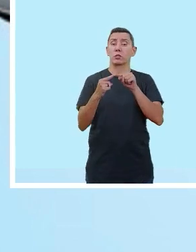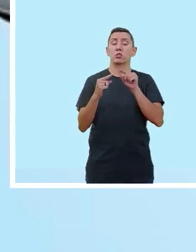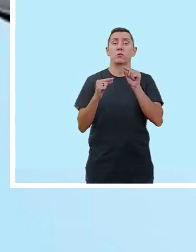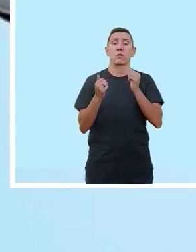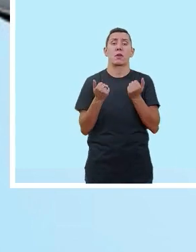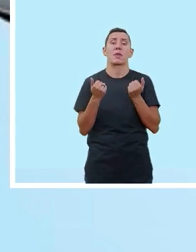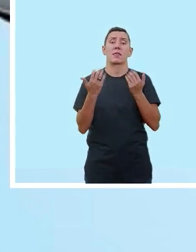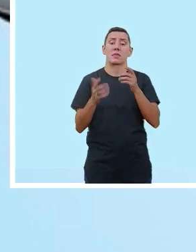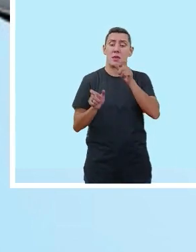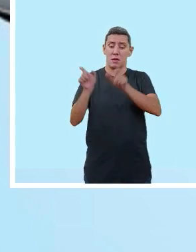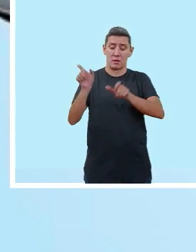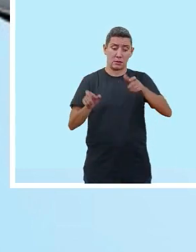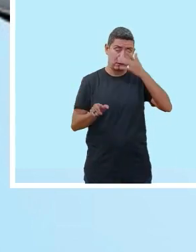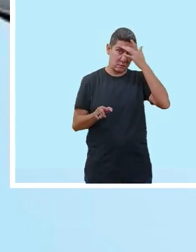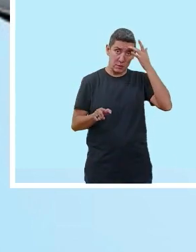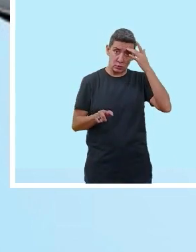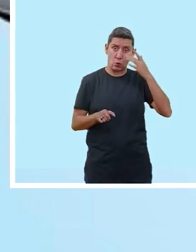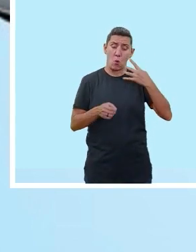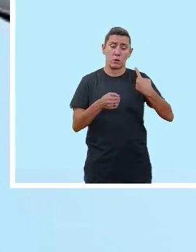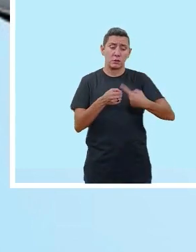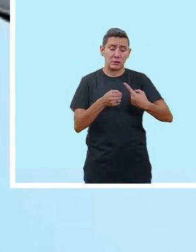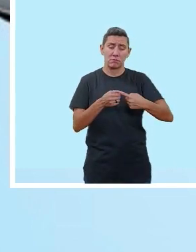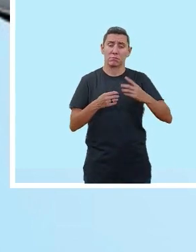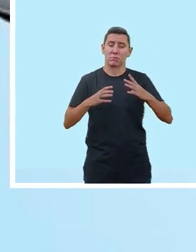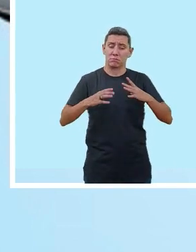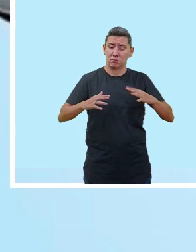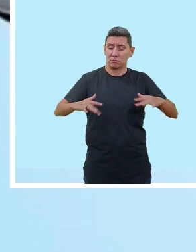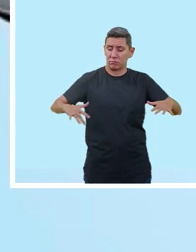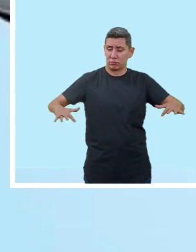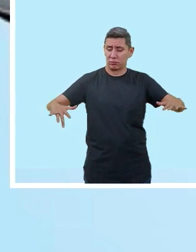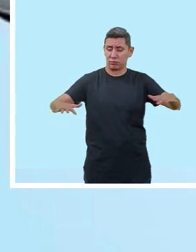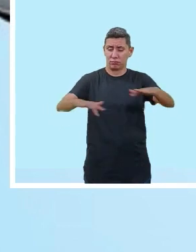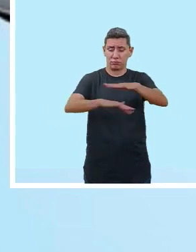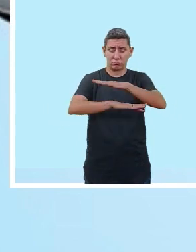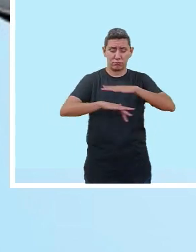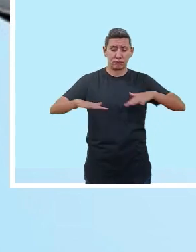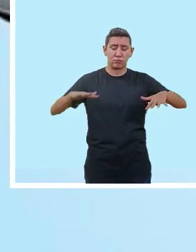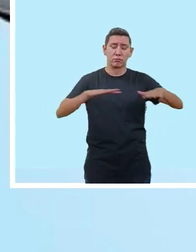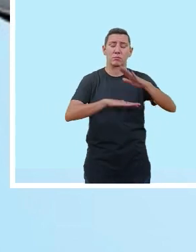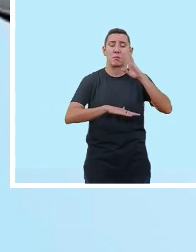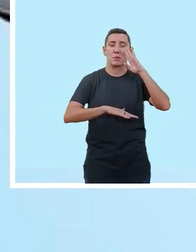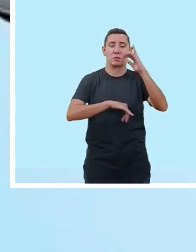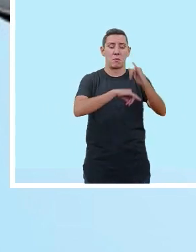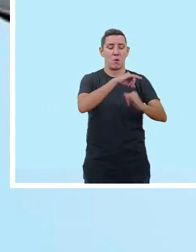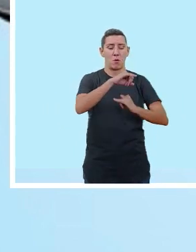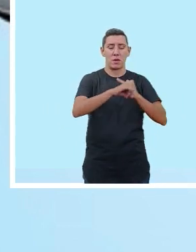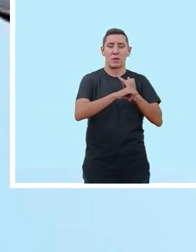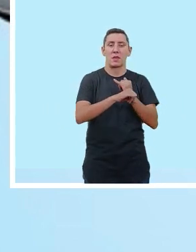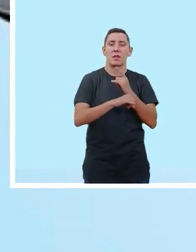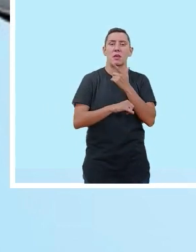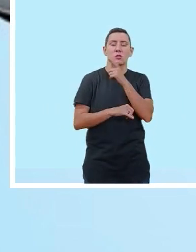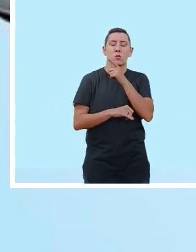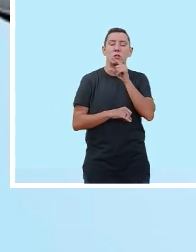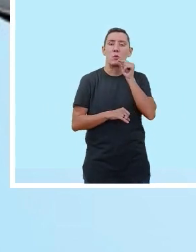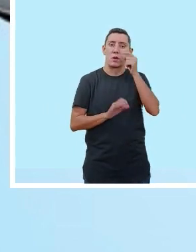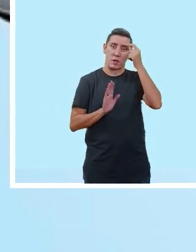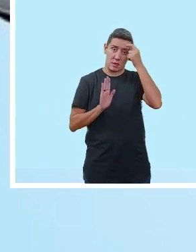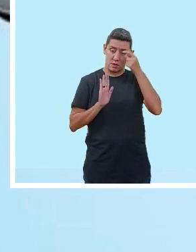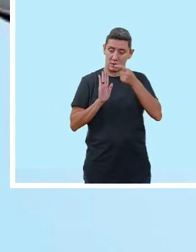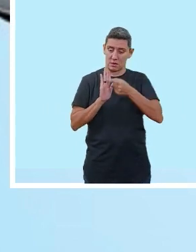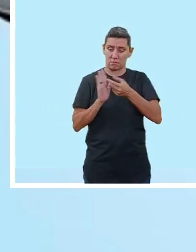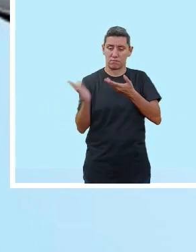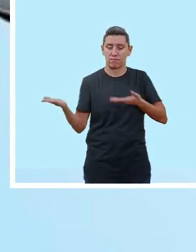e organização. O mundo que está por vir é um mundo conectado e inteligente, e a Huawei entende o seu